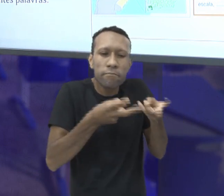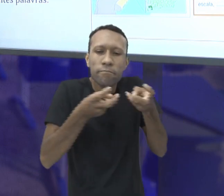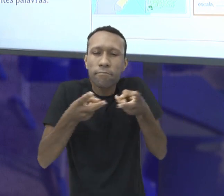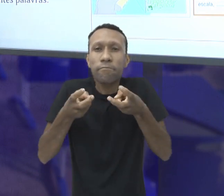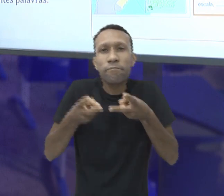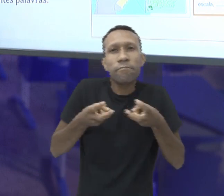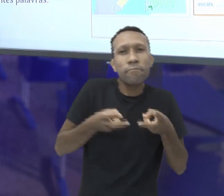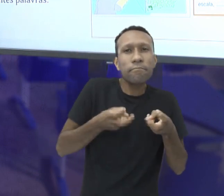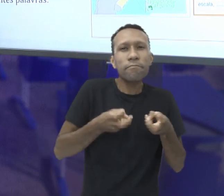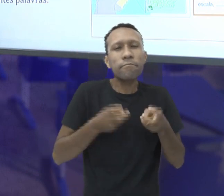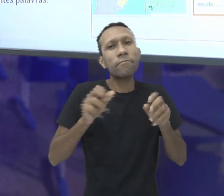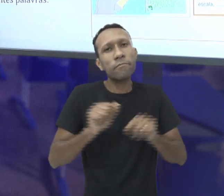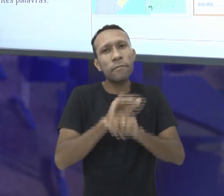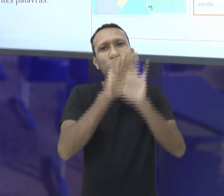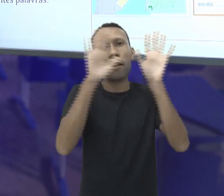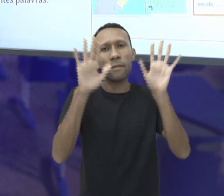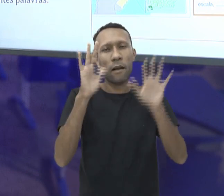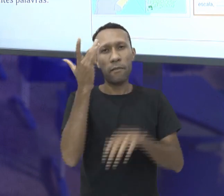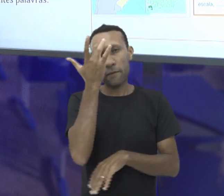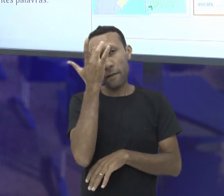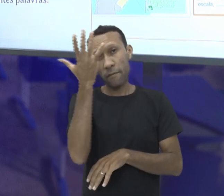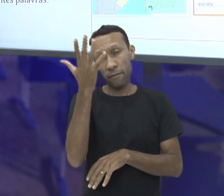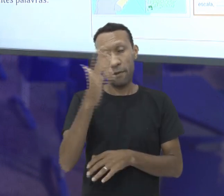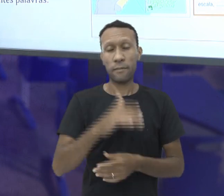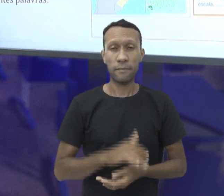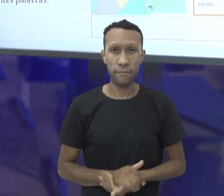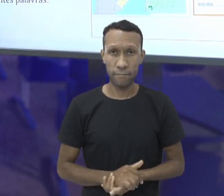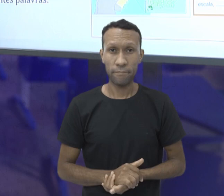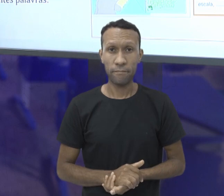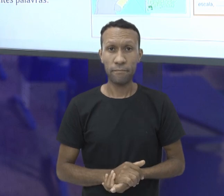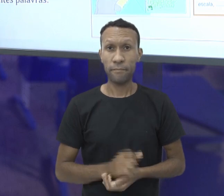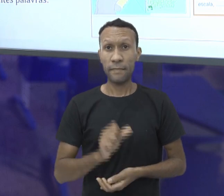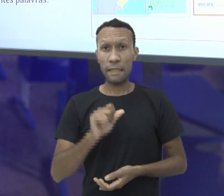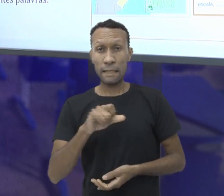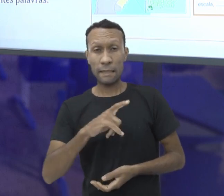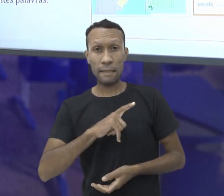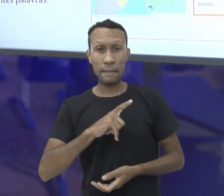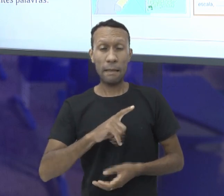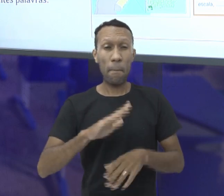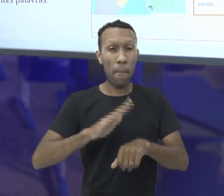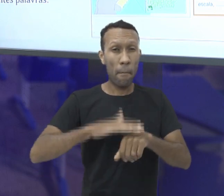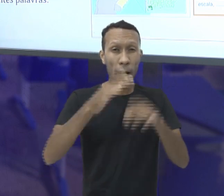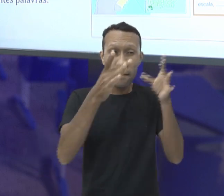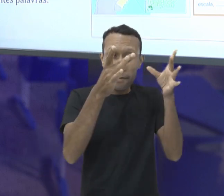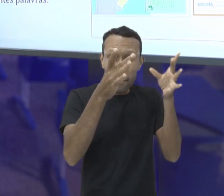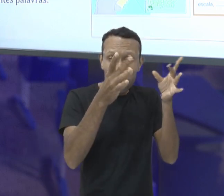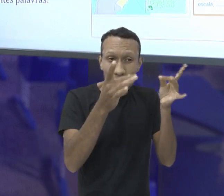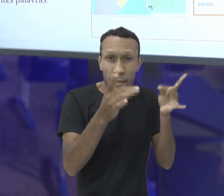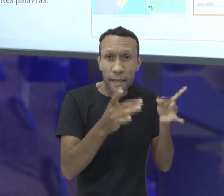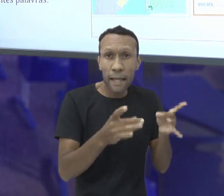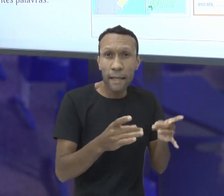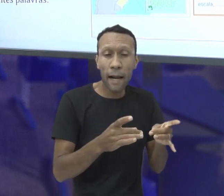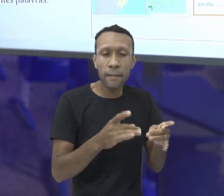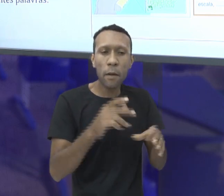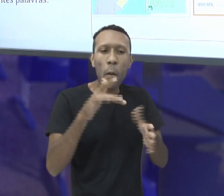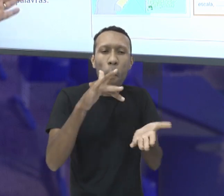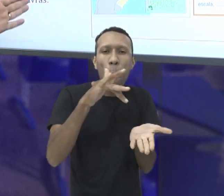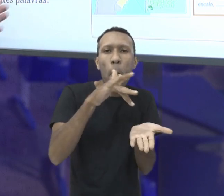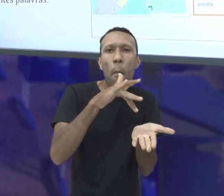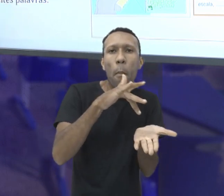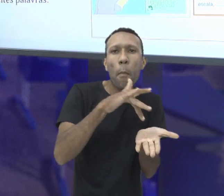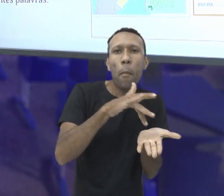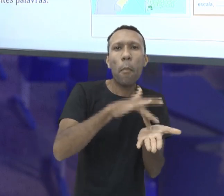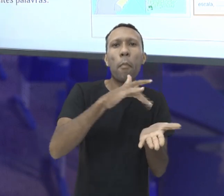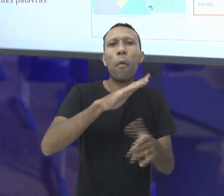nesse mapa. O mapa com maior escala ele vai determinar apenas os pontos mais importantes, como o